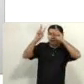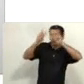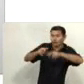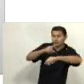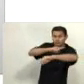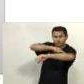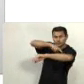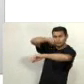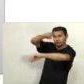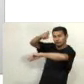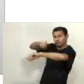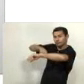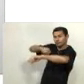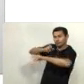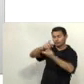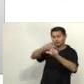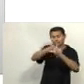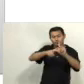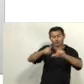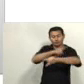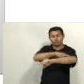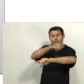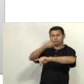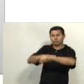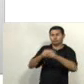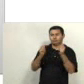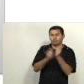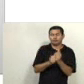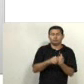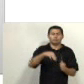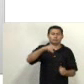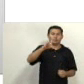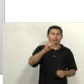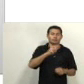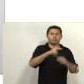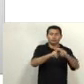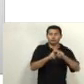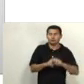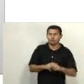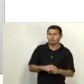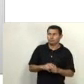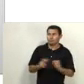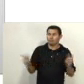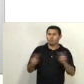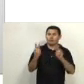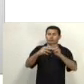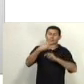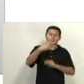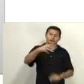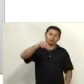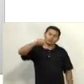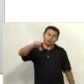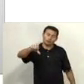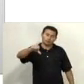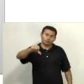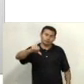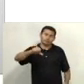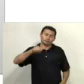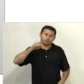busquei nessa tabela, pessoal. Essa tabela ela é sempre centralizada ao redor da média. Portanto, o valor de